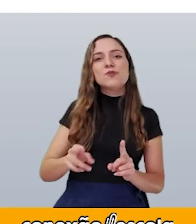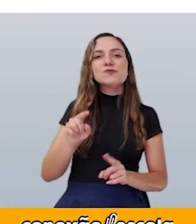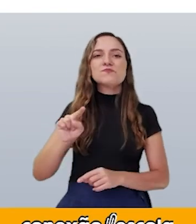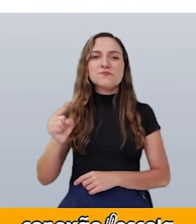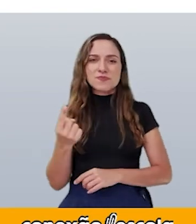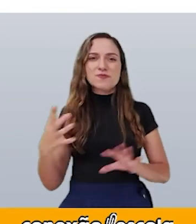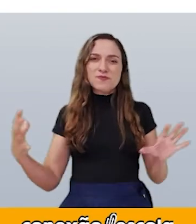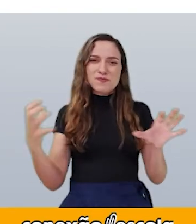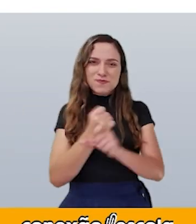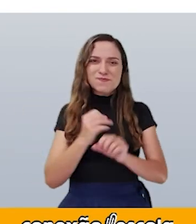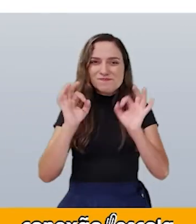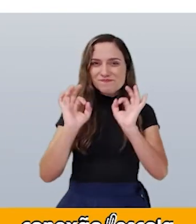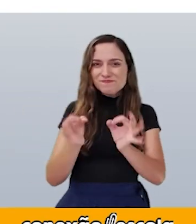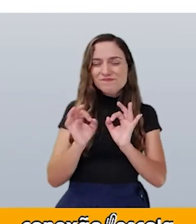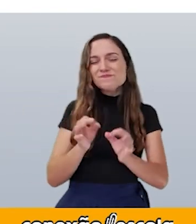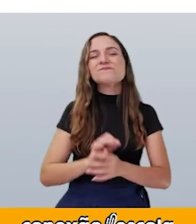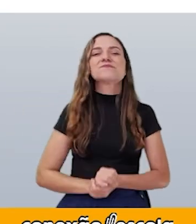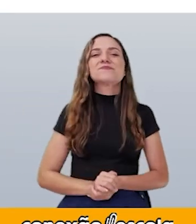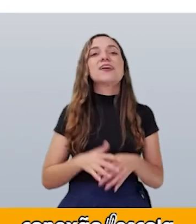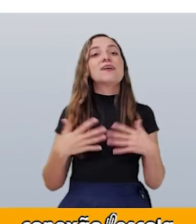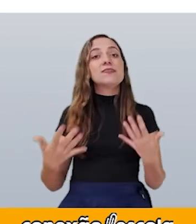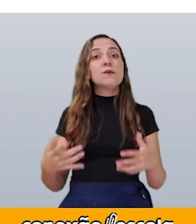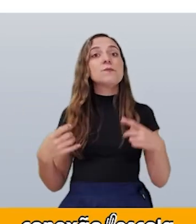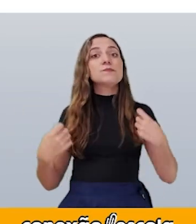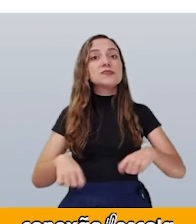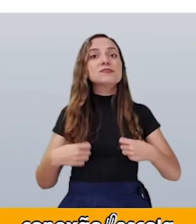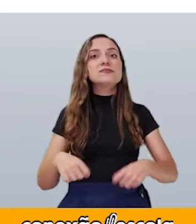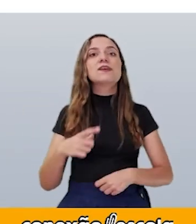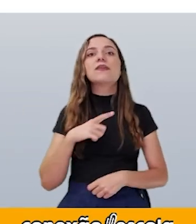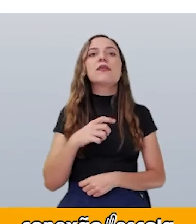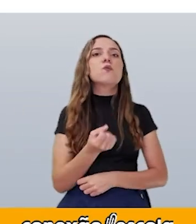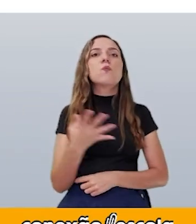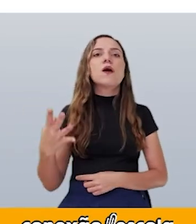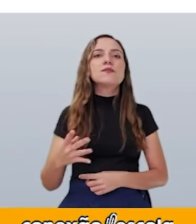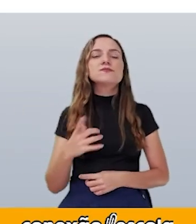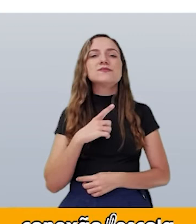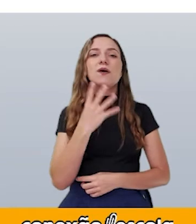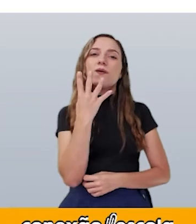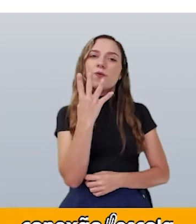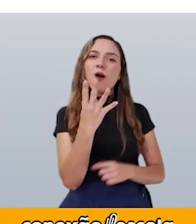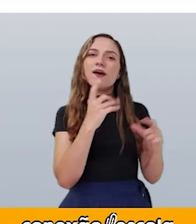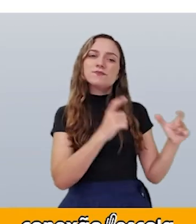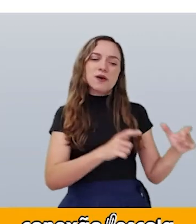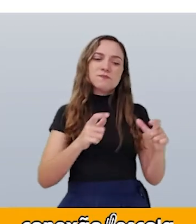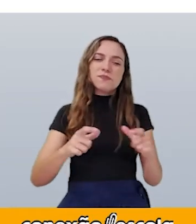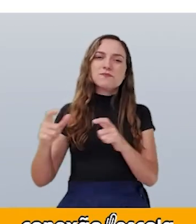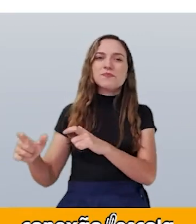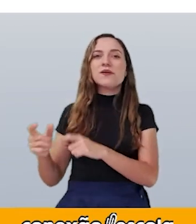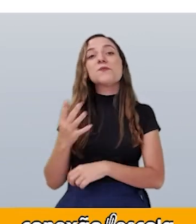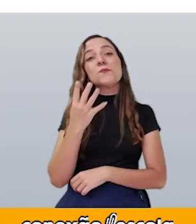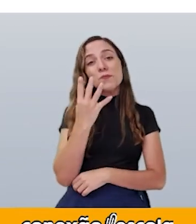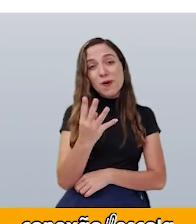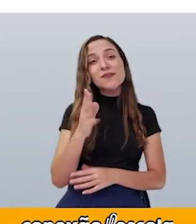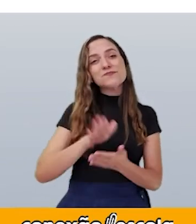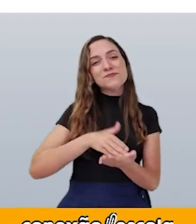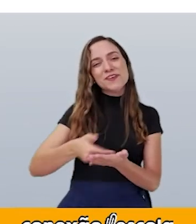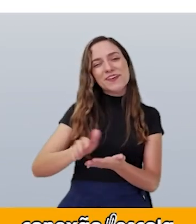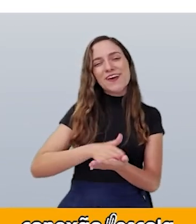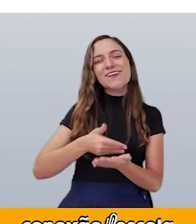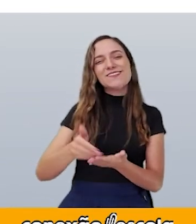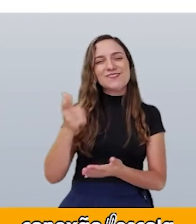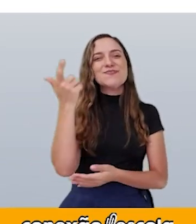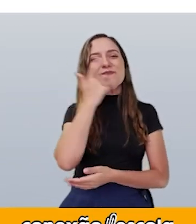1.000. Nesse caso, eu vou precisar de 4 potes de